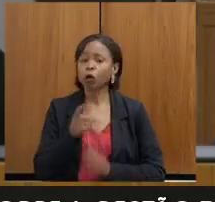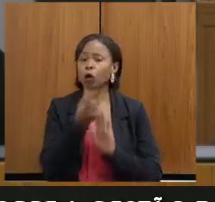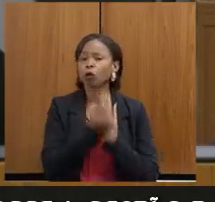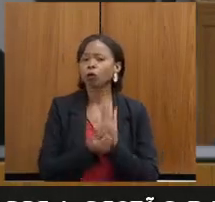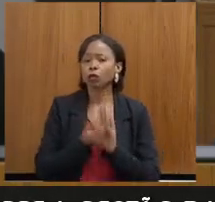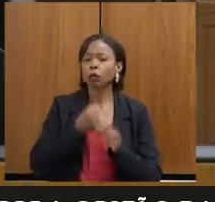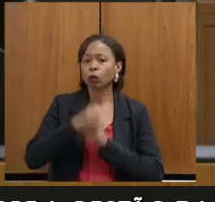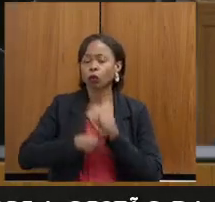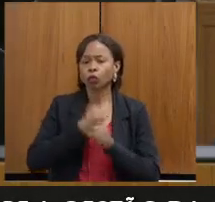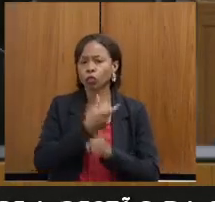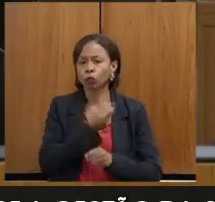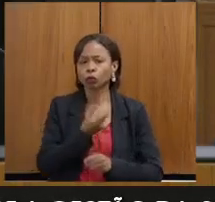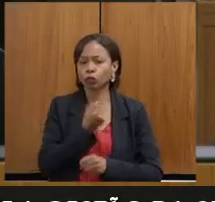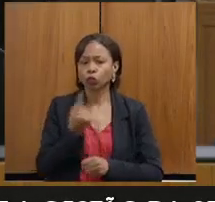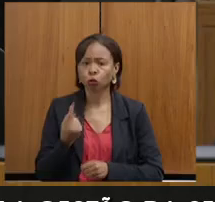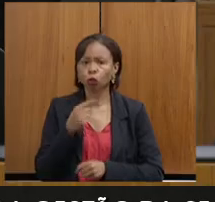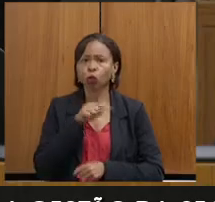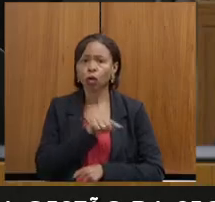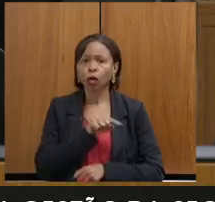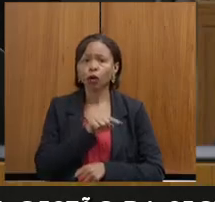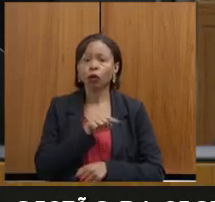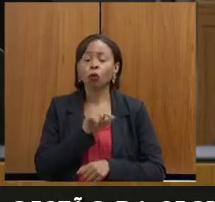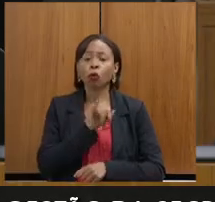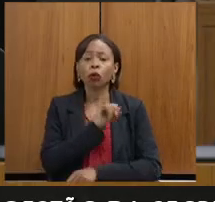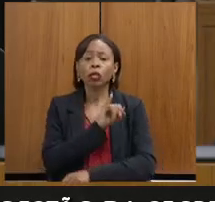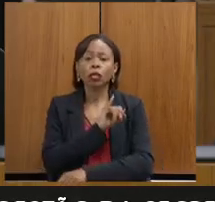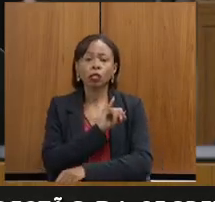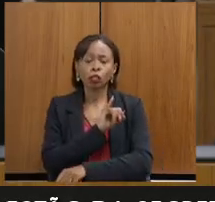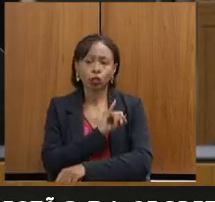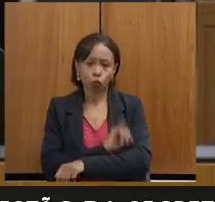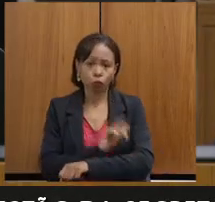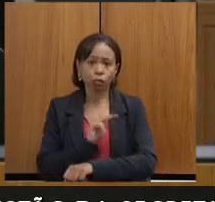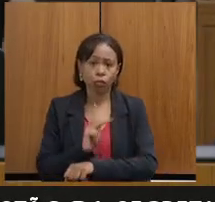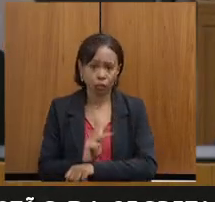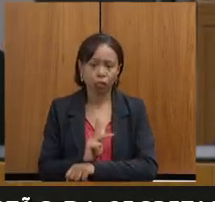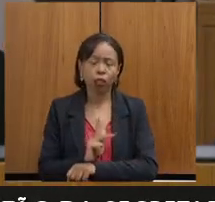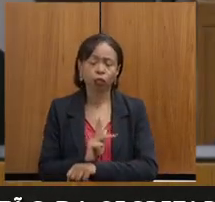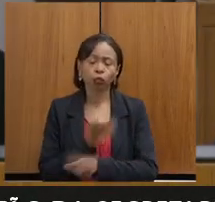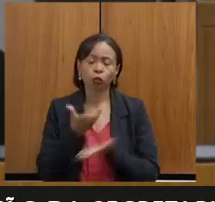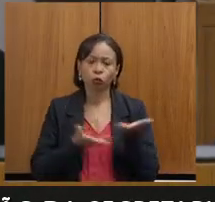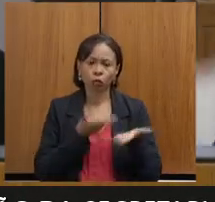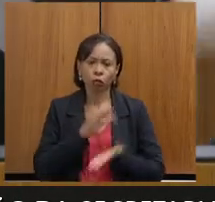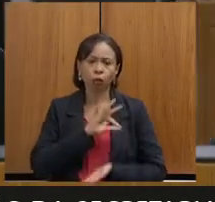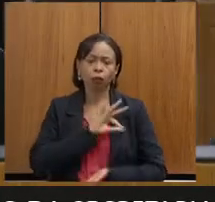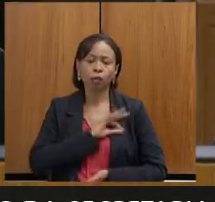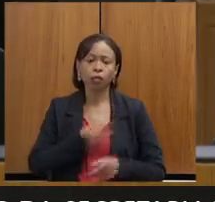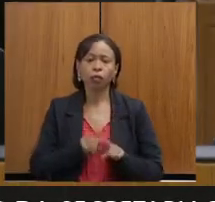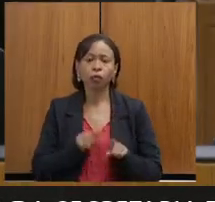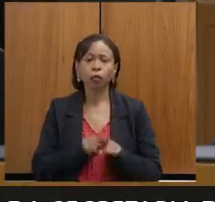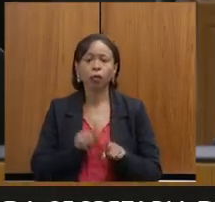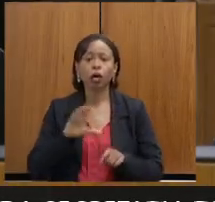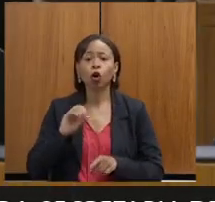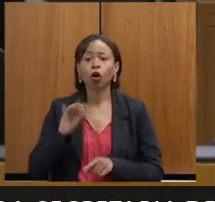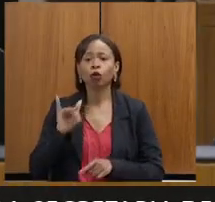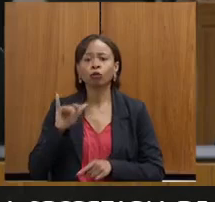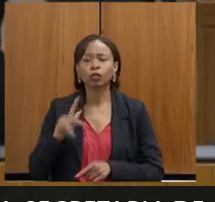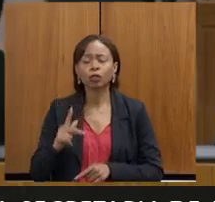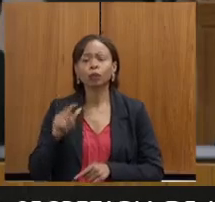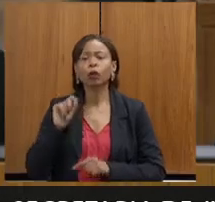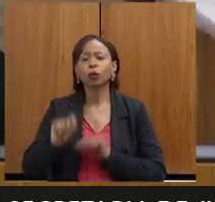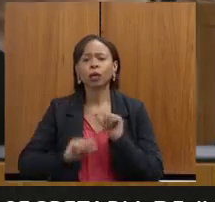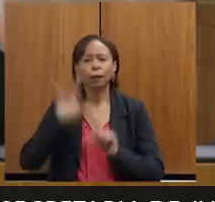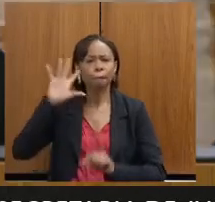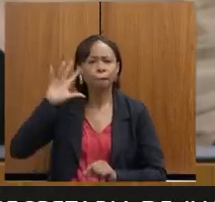previsto para 2021 para o setor de previdência servidores militares seja encaminhado ao governador do Estado e às vezes eu confio pedir providências para que